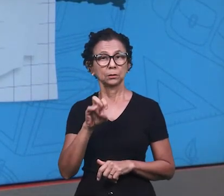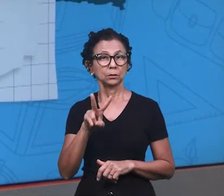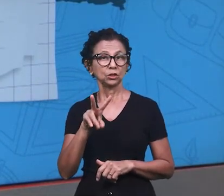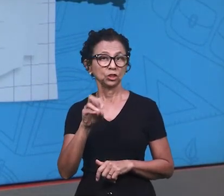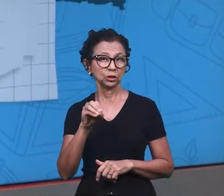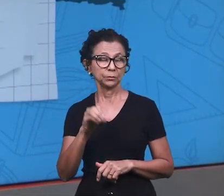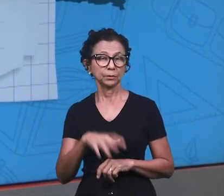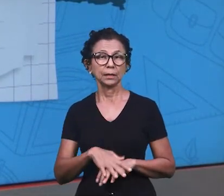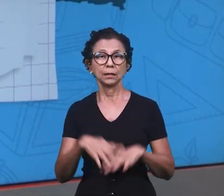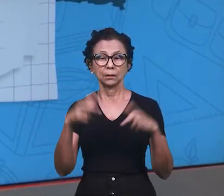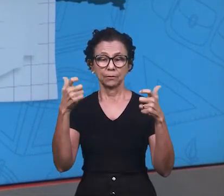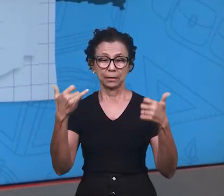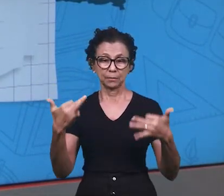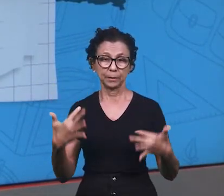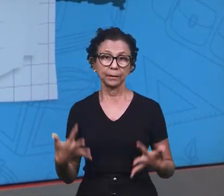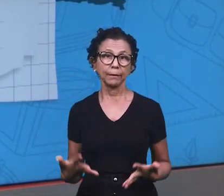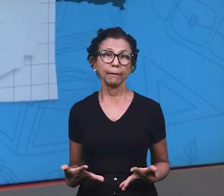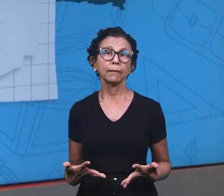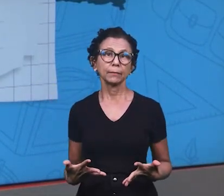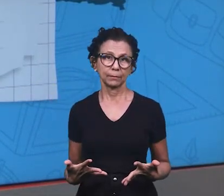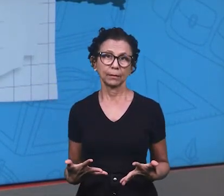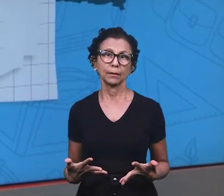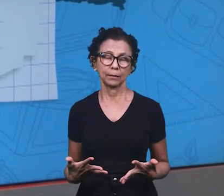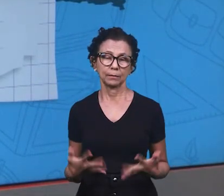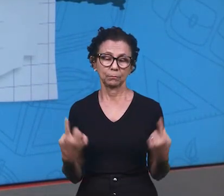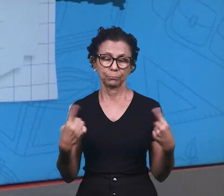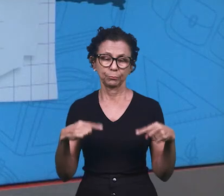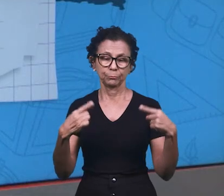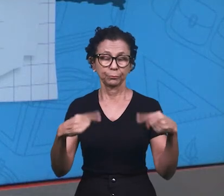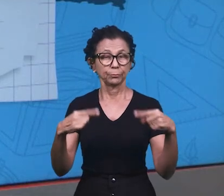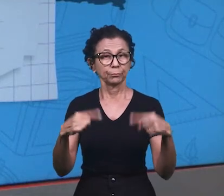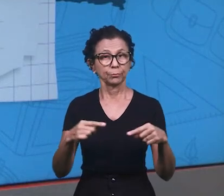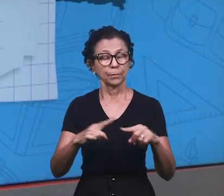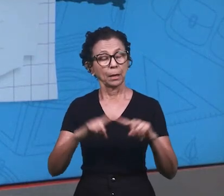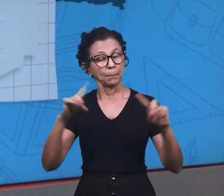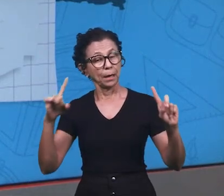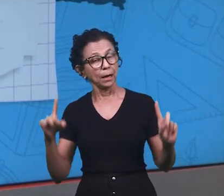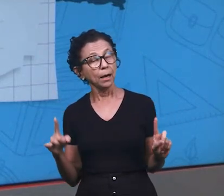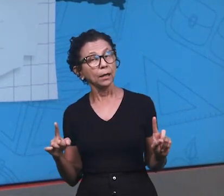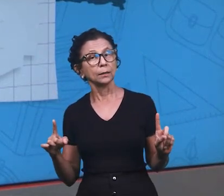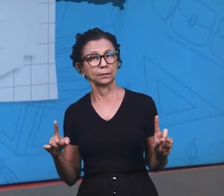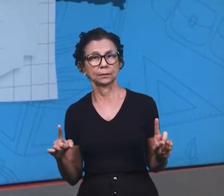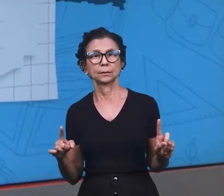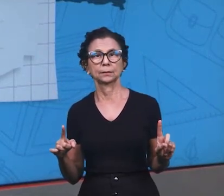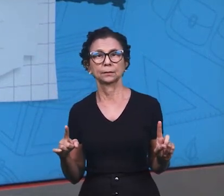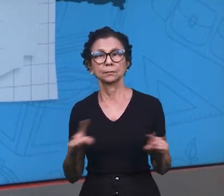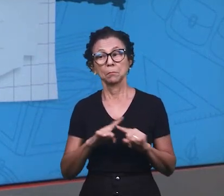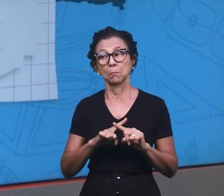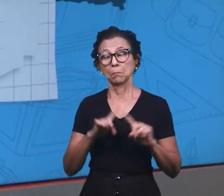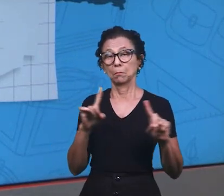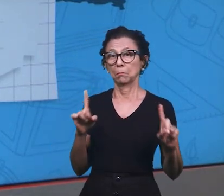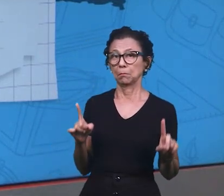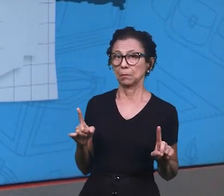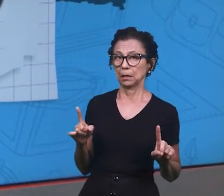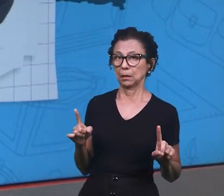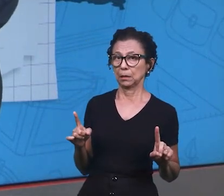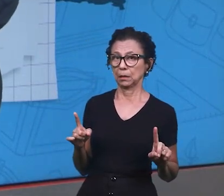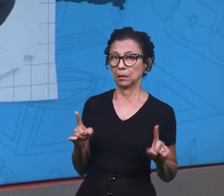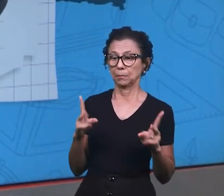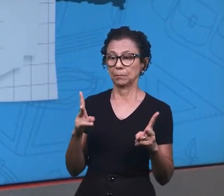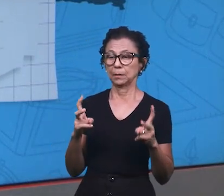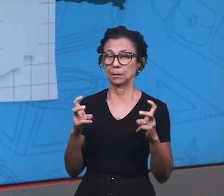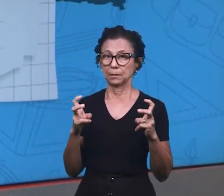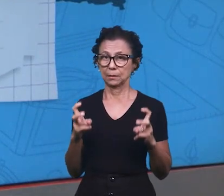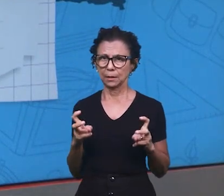né? De oposição, é um contraponto. Entretanto, porque eu entro com um aspecto positivo. Entretanto, nota-se que